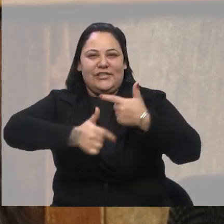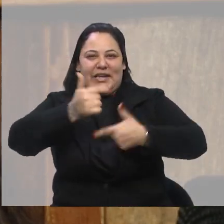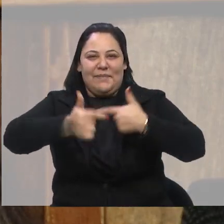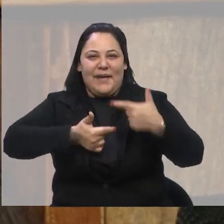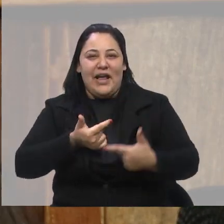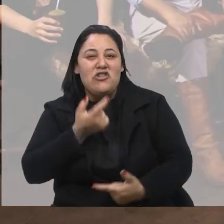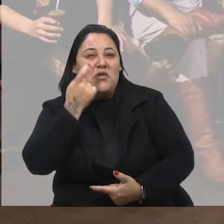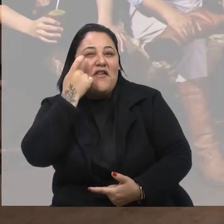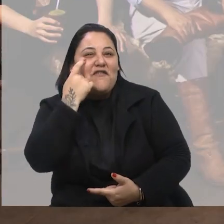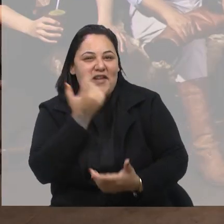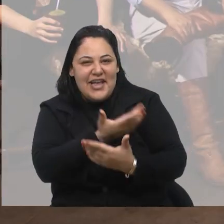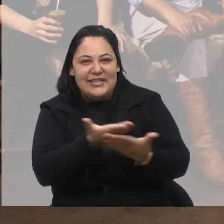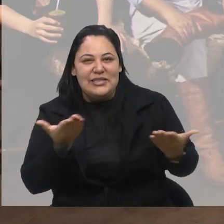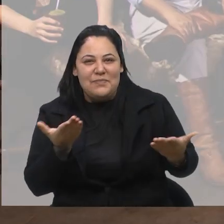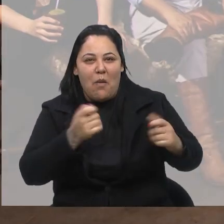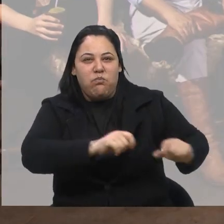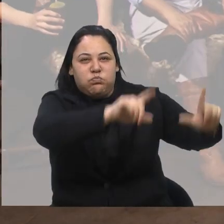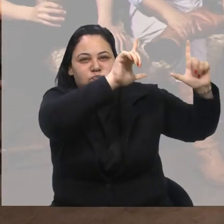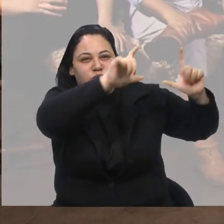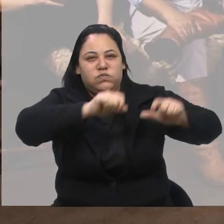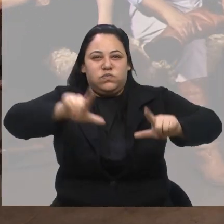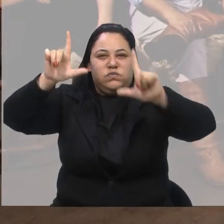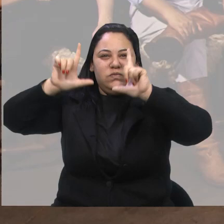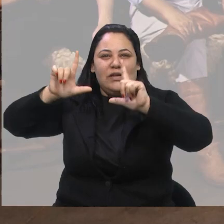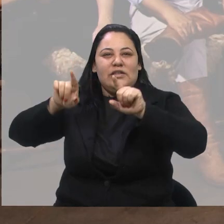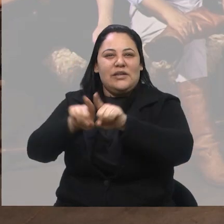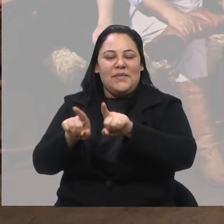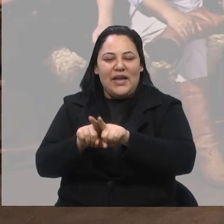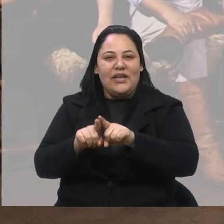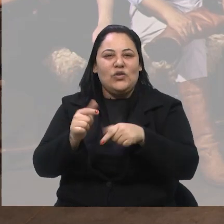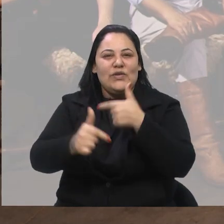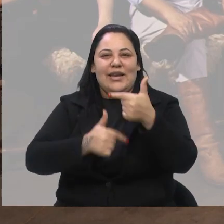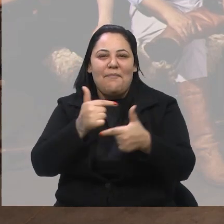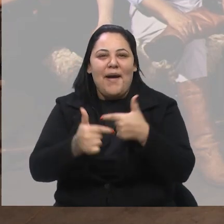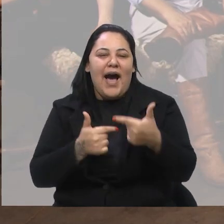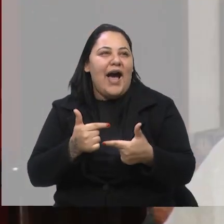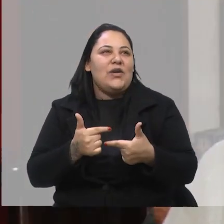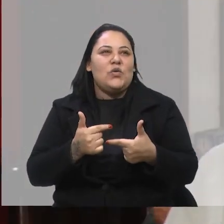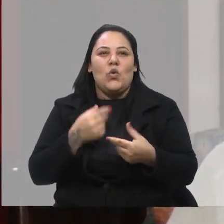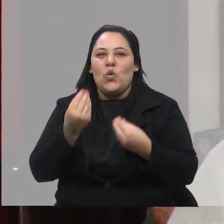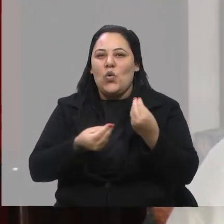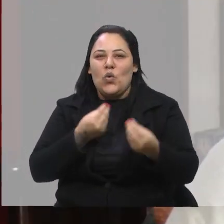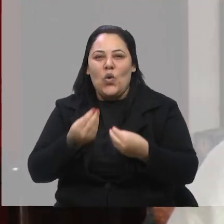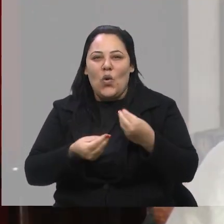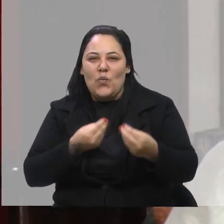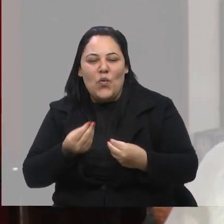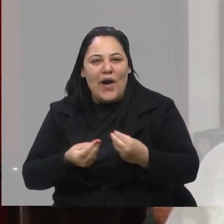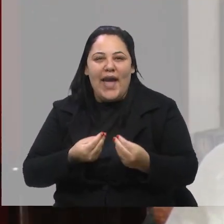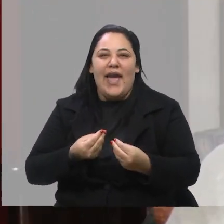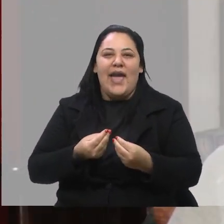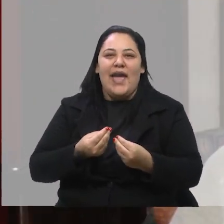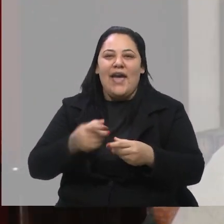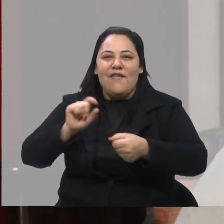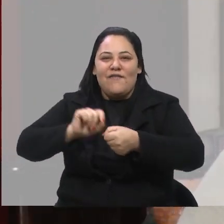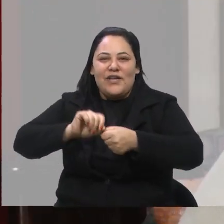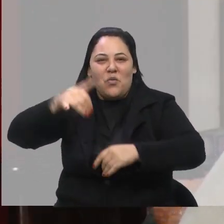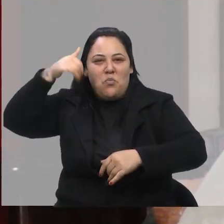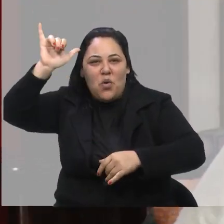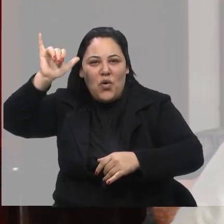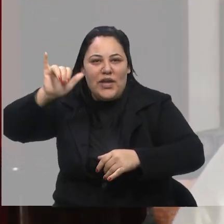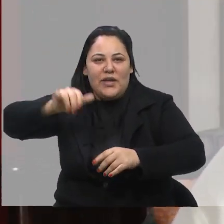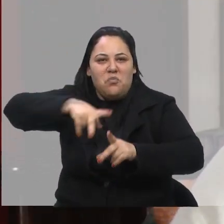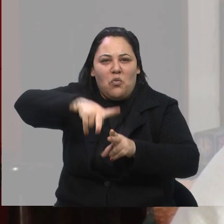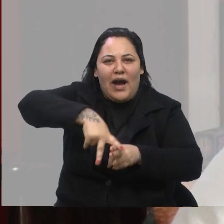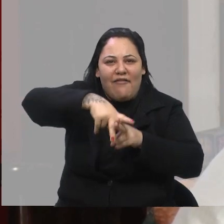ver aqui nesse grande espaço aqui, do trabalho de como é paletear um boi, de como é domar um